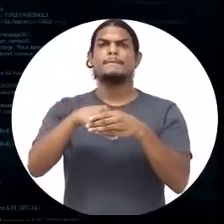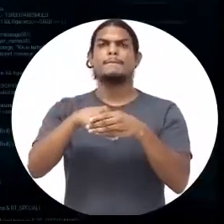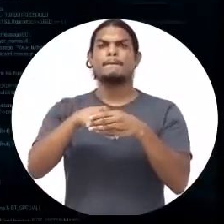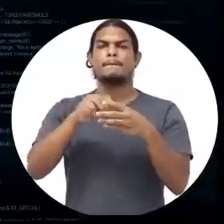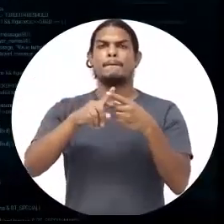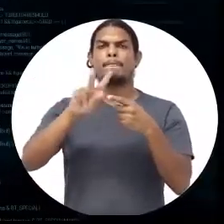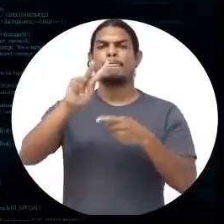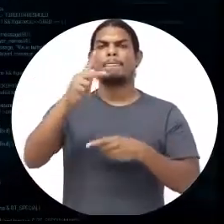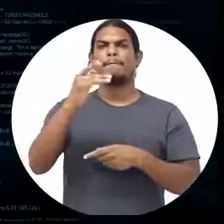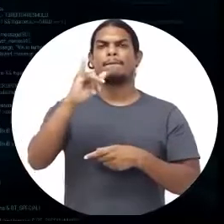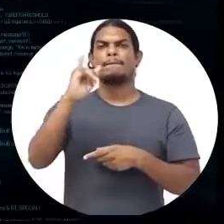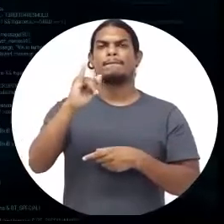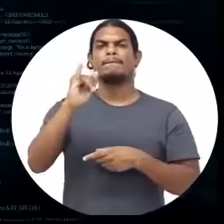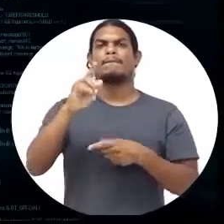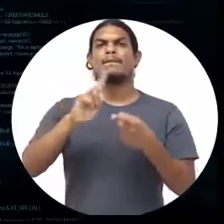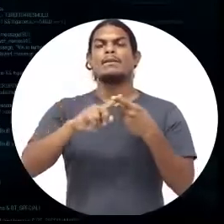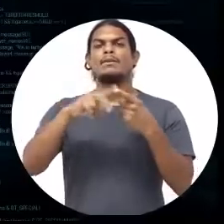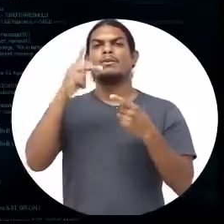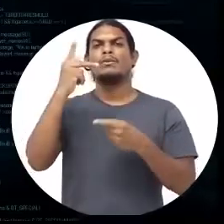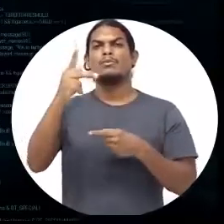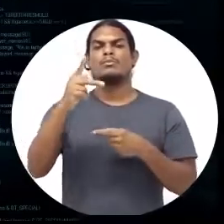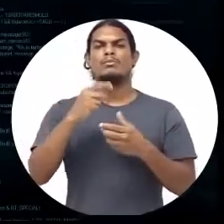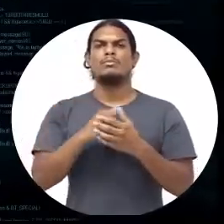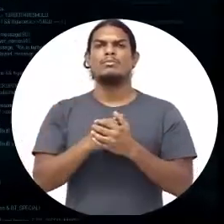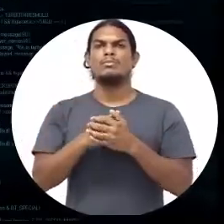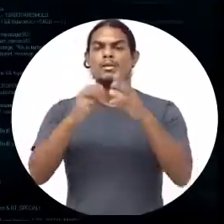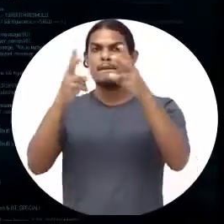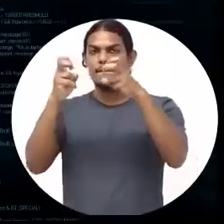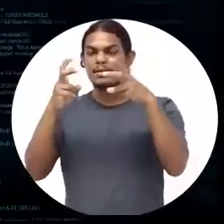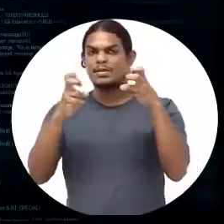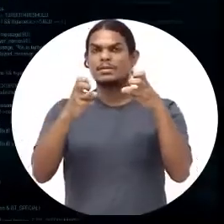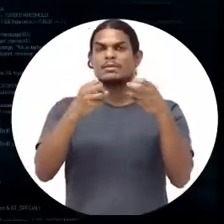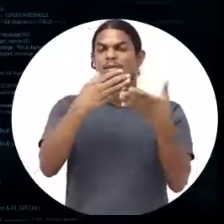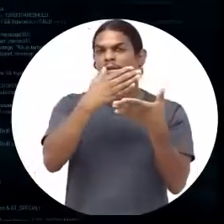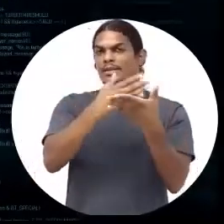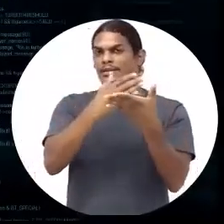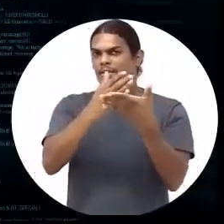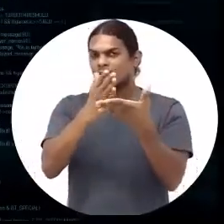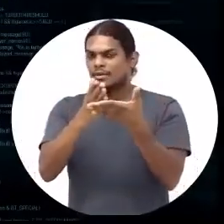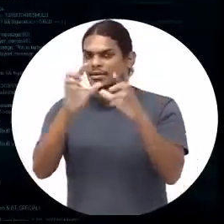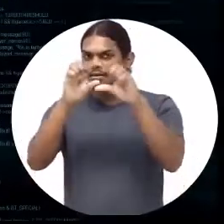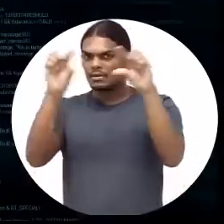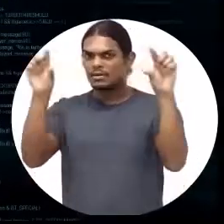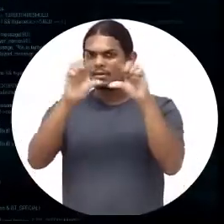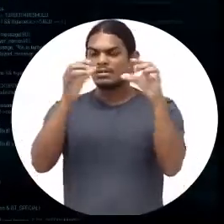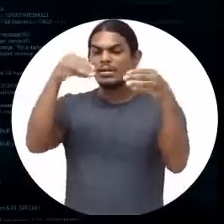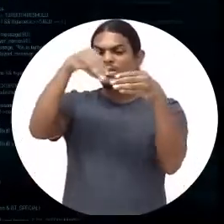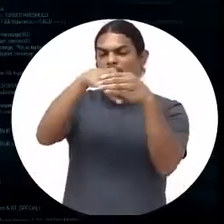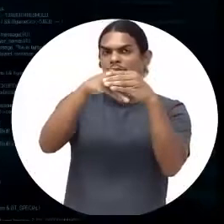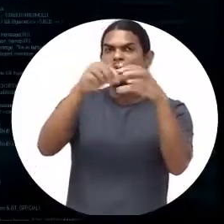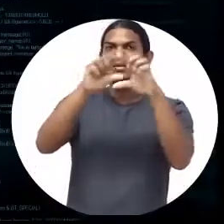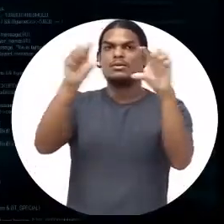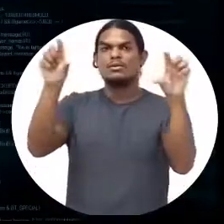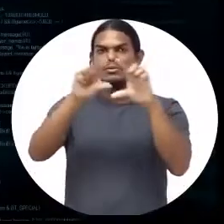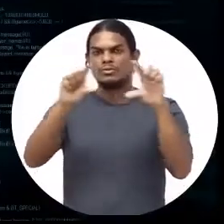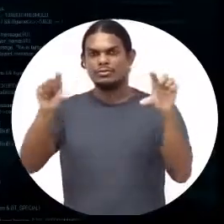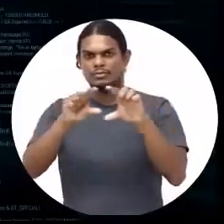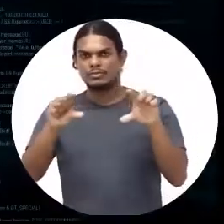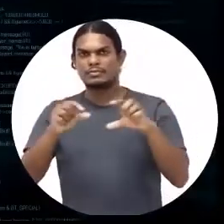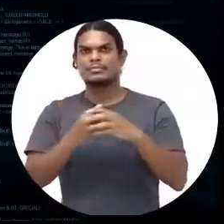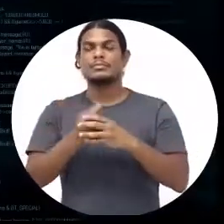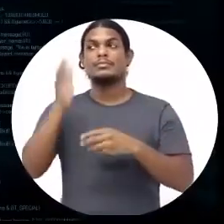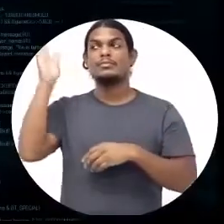H1 e o P. Observe que cada caixinha ela está dentro de outra caixa. Não pode haver